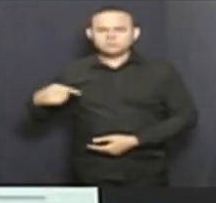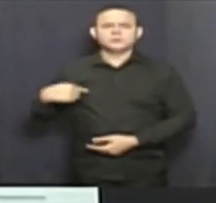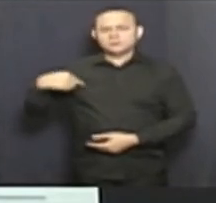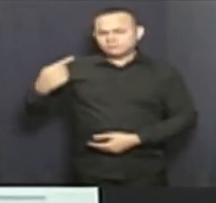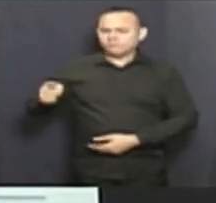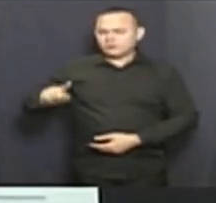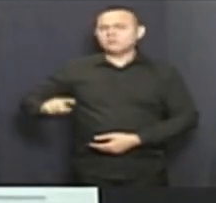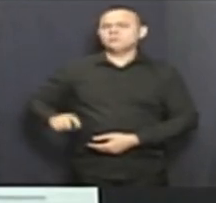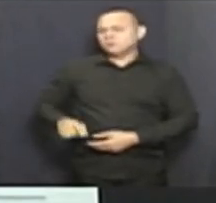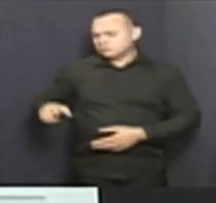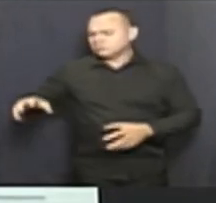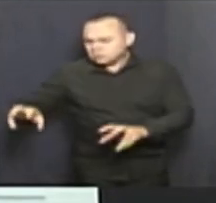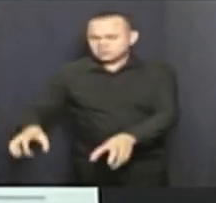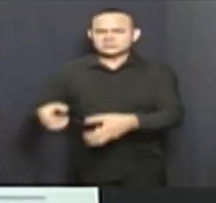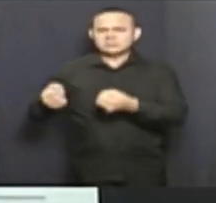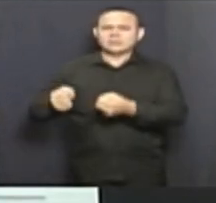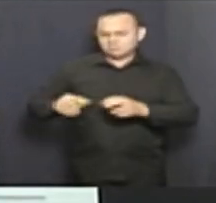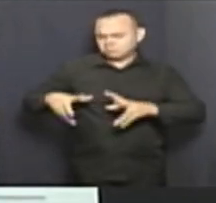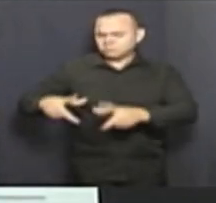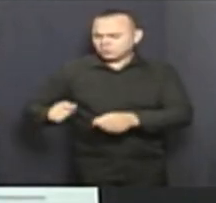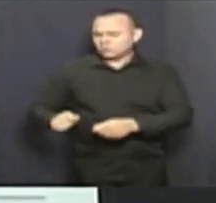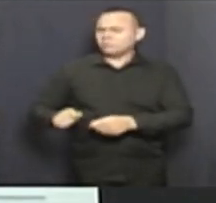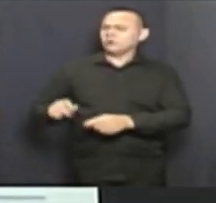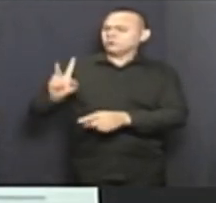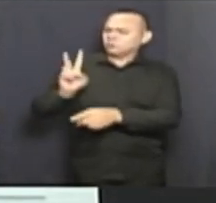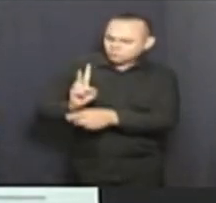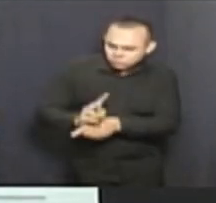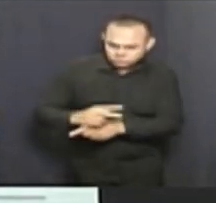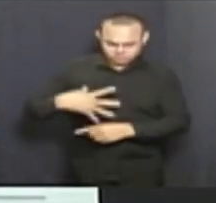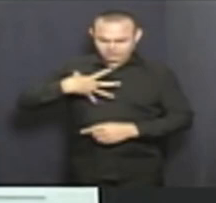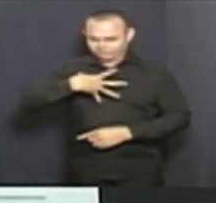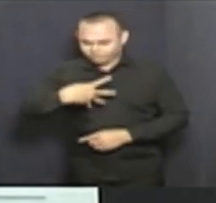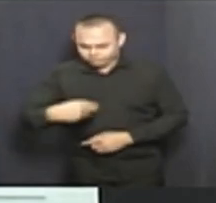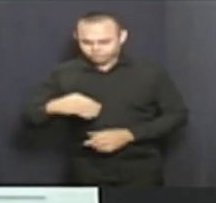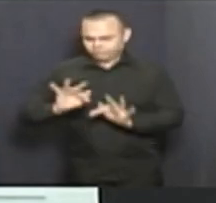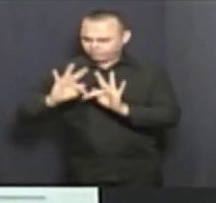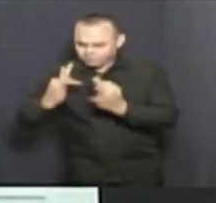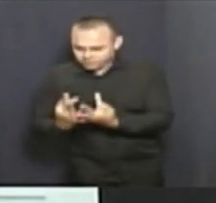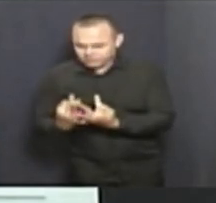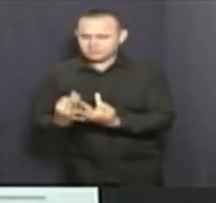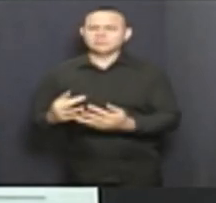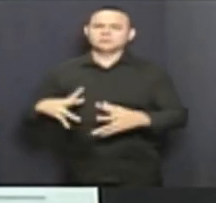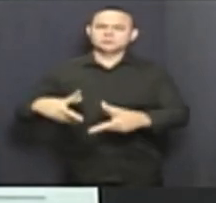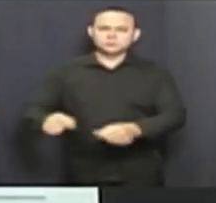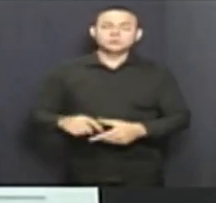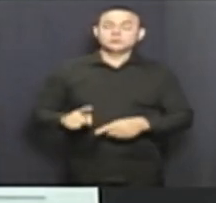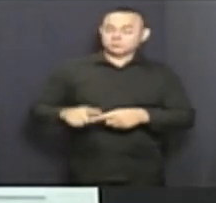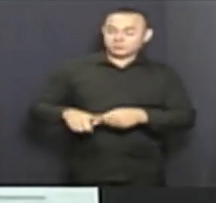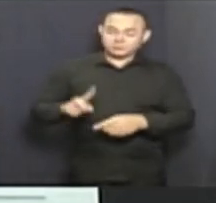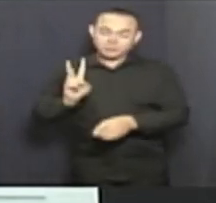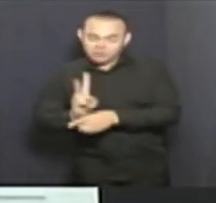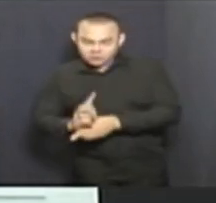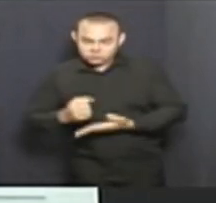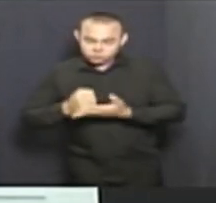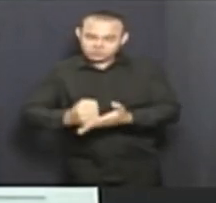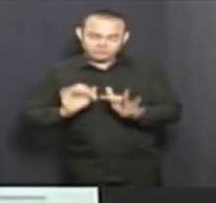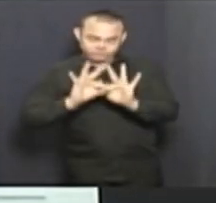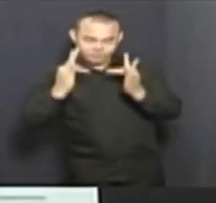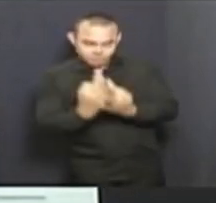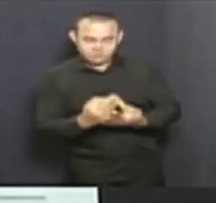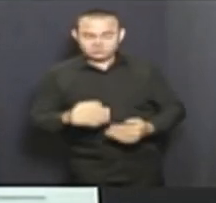ao médico da família para poder estar atendendo as pessoas em sua casa parcerias com o município nós vamos de fato